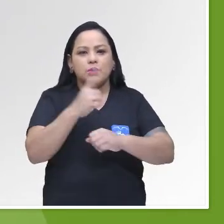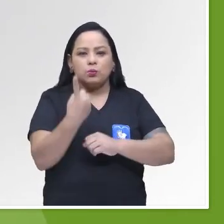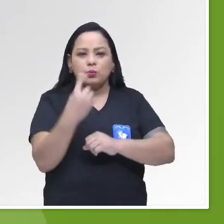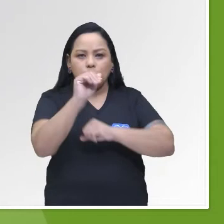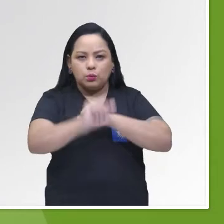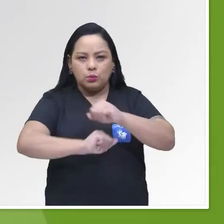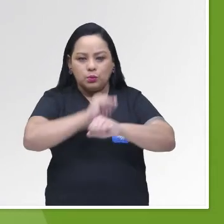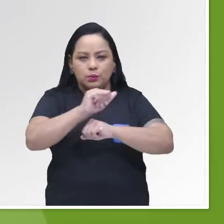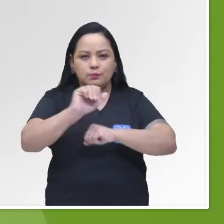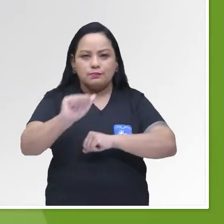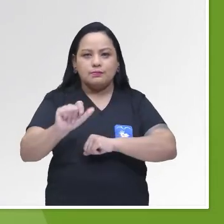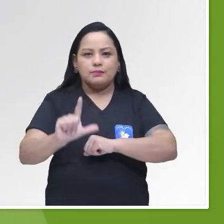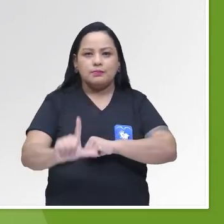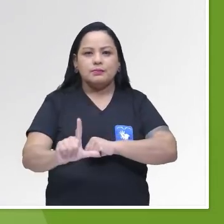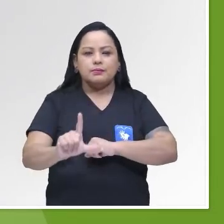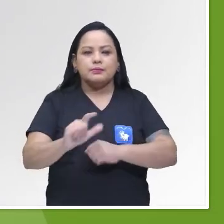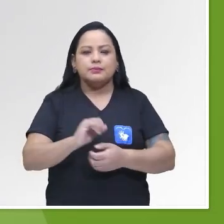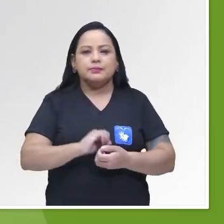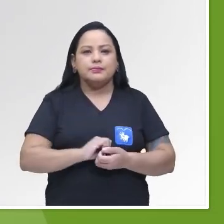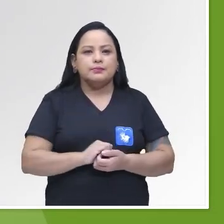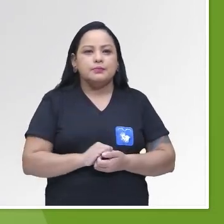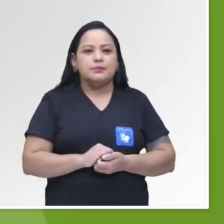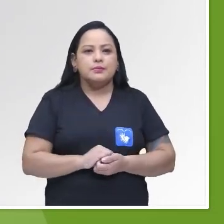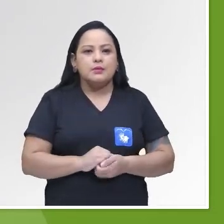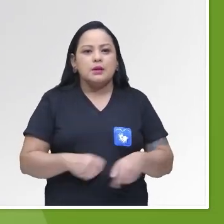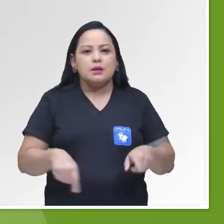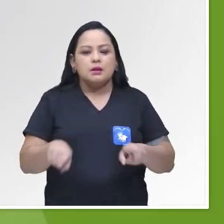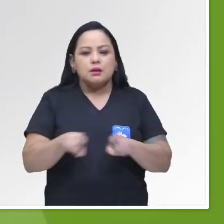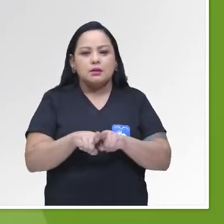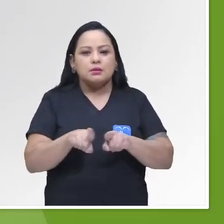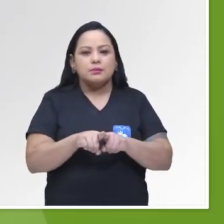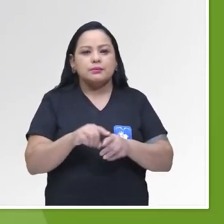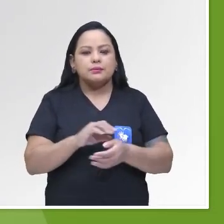de alumínio e